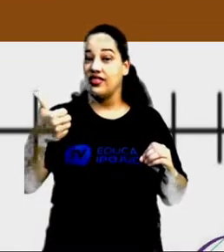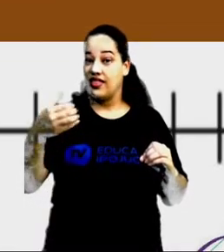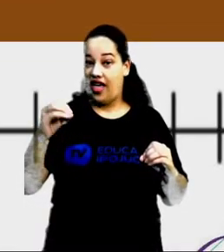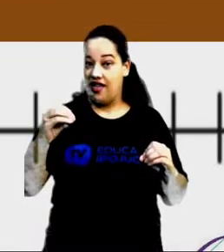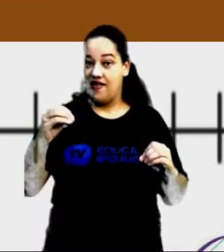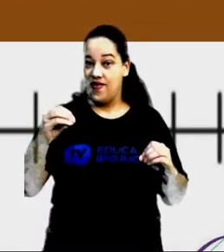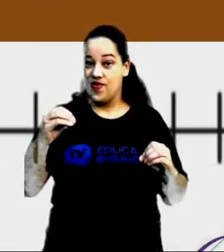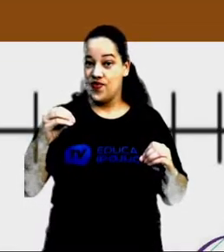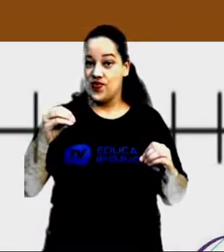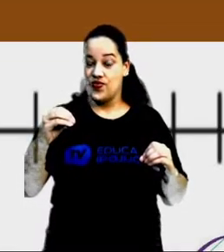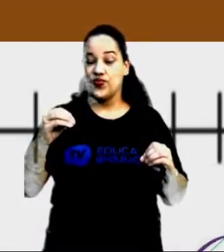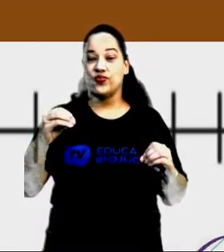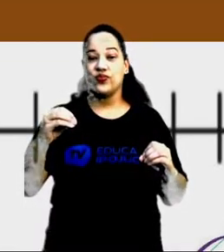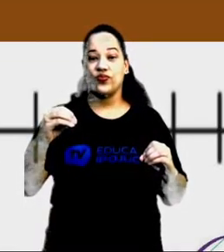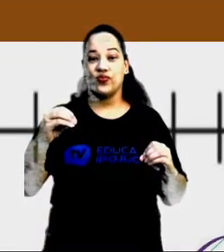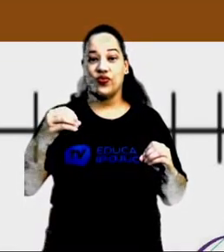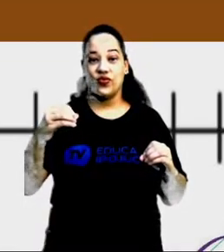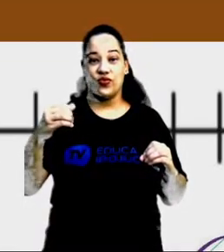10,